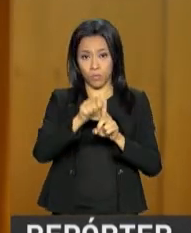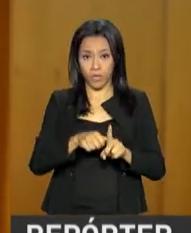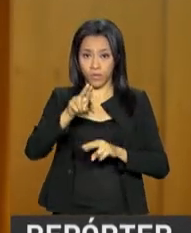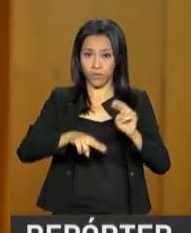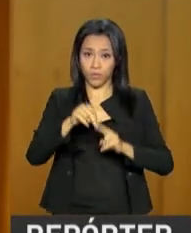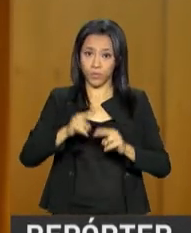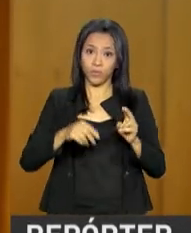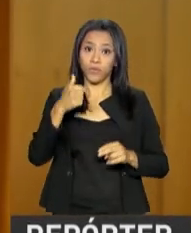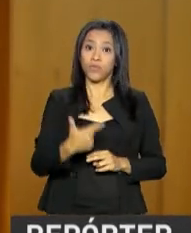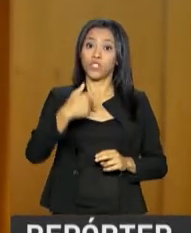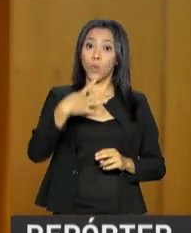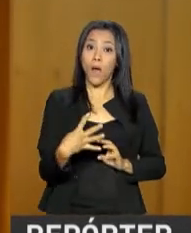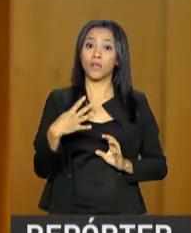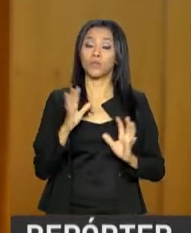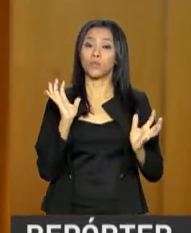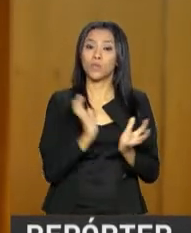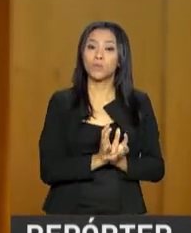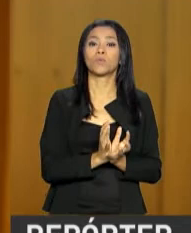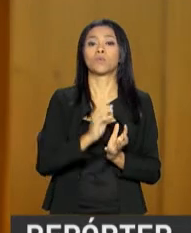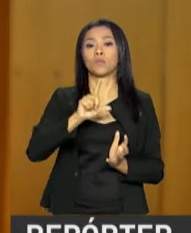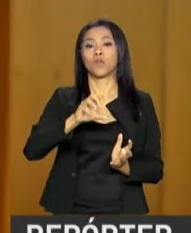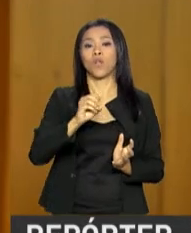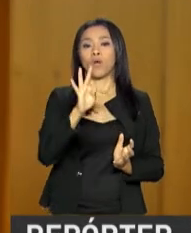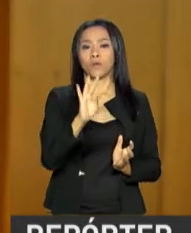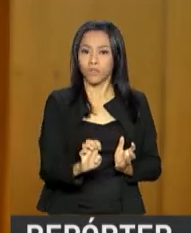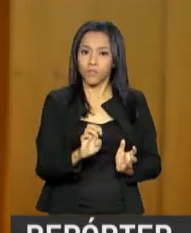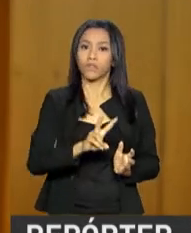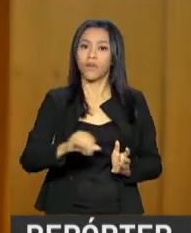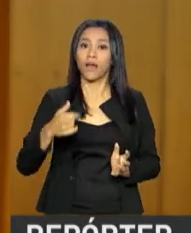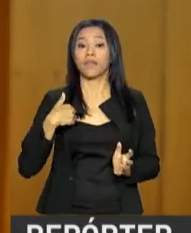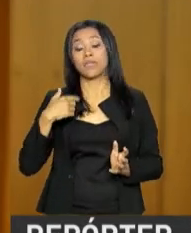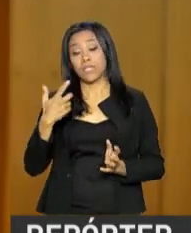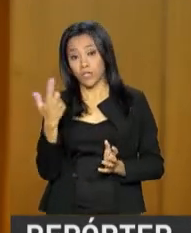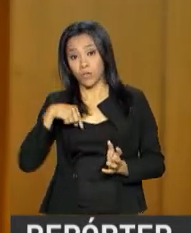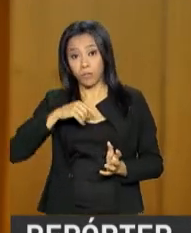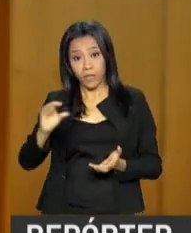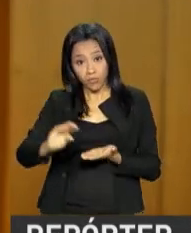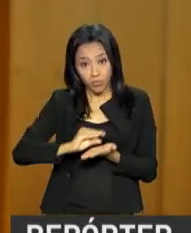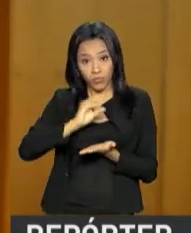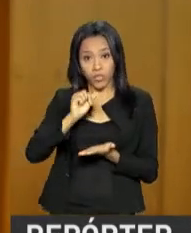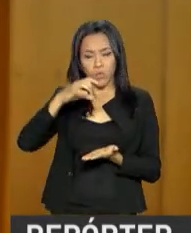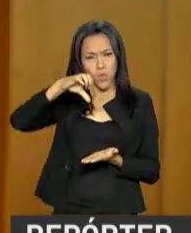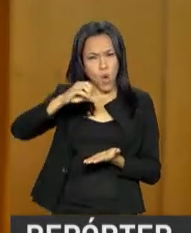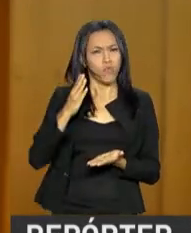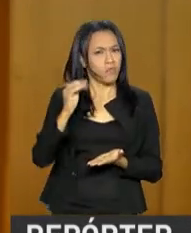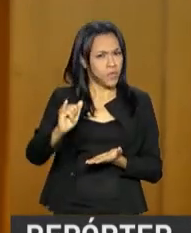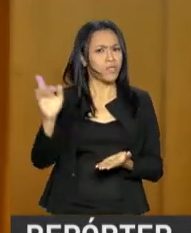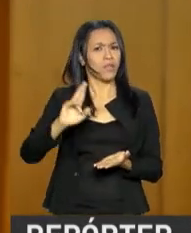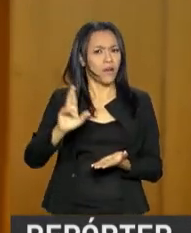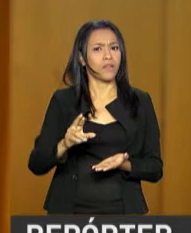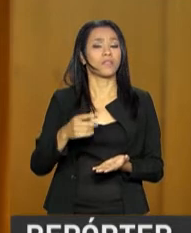transição se todos os lotes foram lidadas nós estamos prevendo novos investimentos e aproximadamente 9 bilhões de reais e aproximadamente